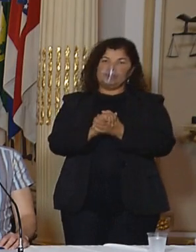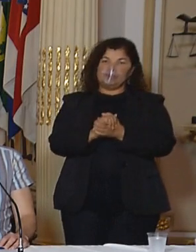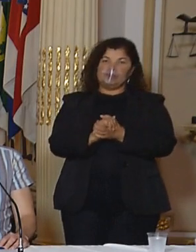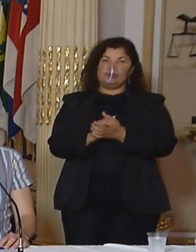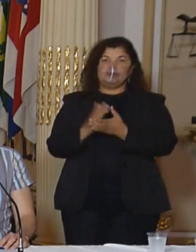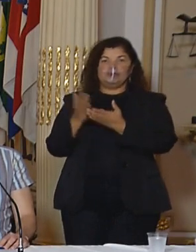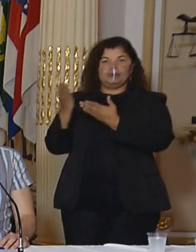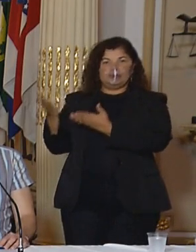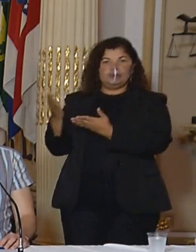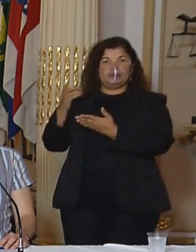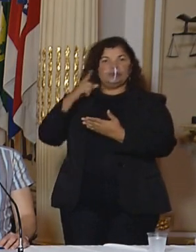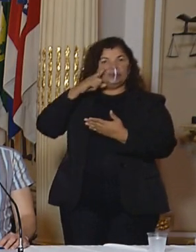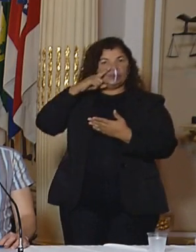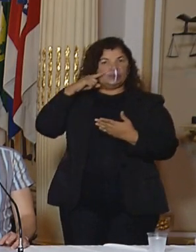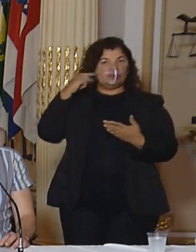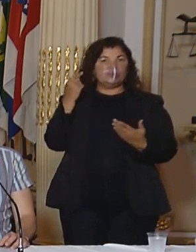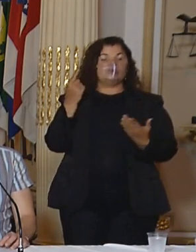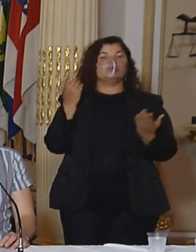André Longo,